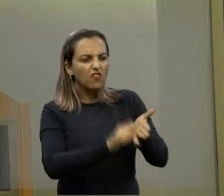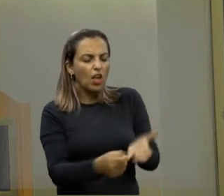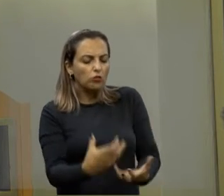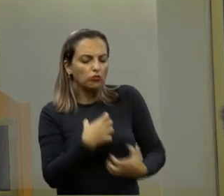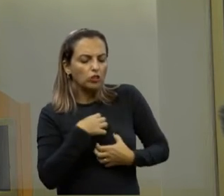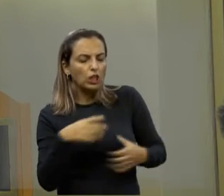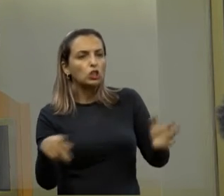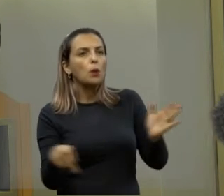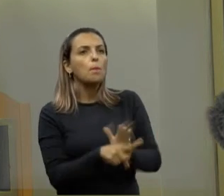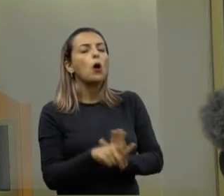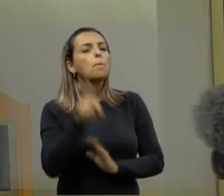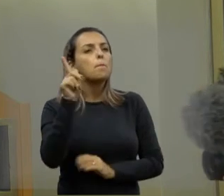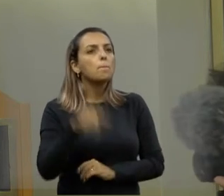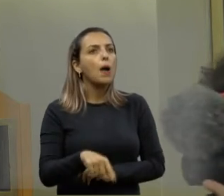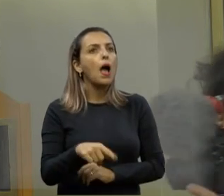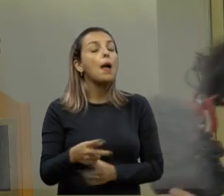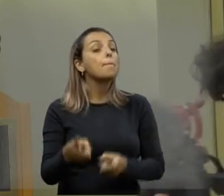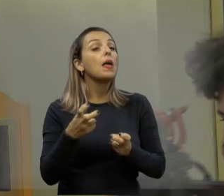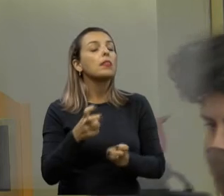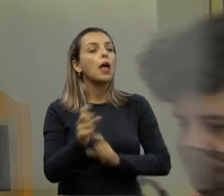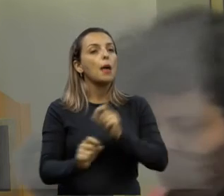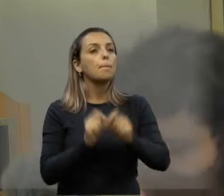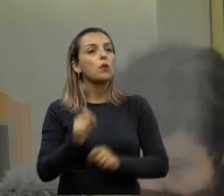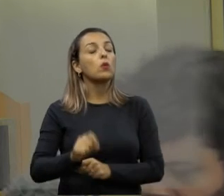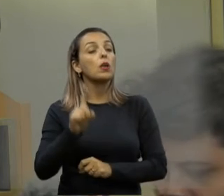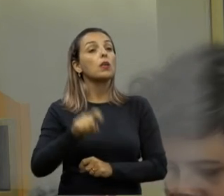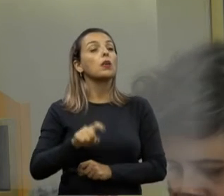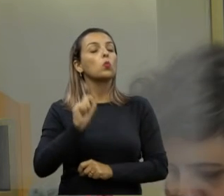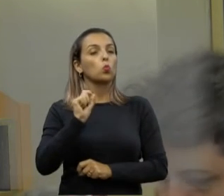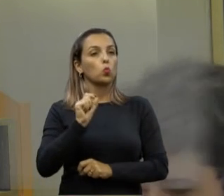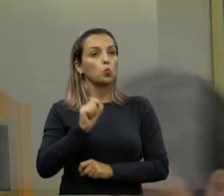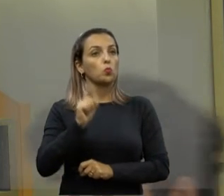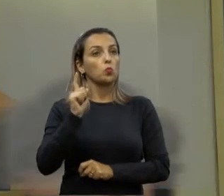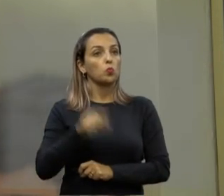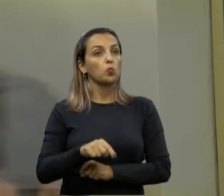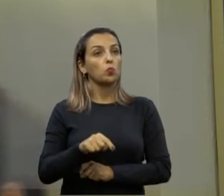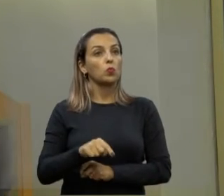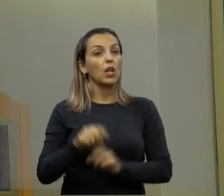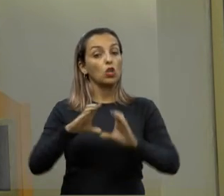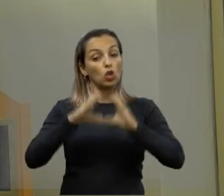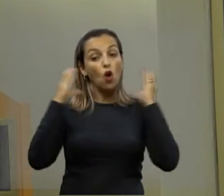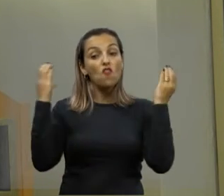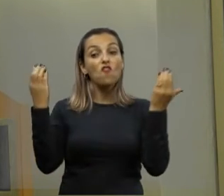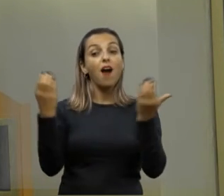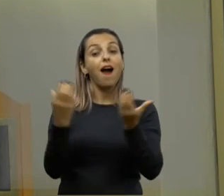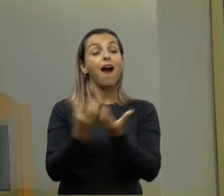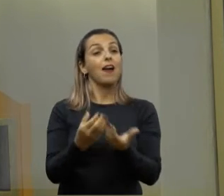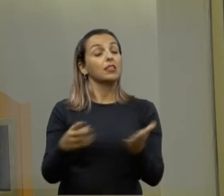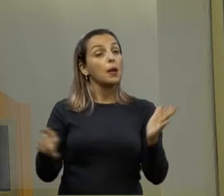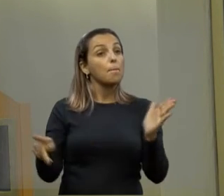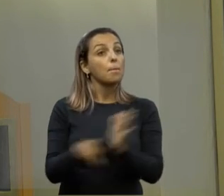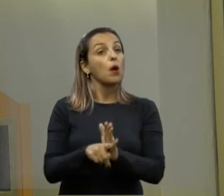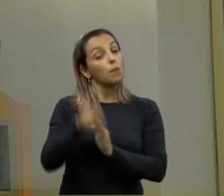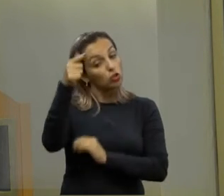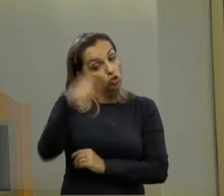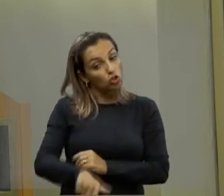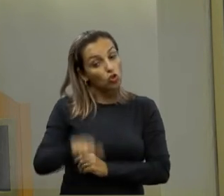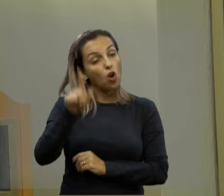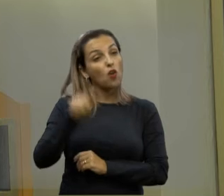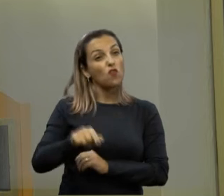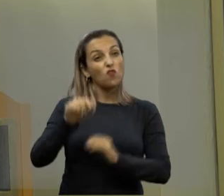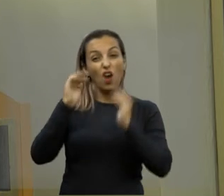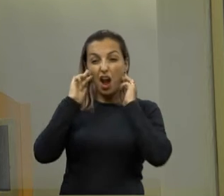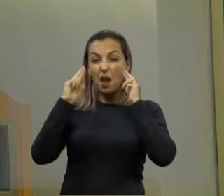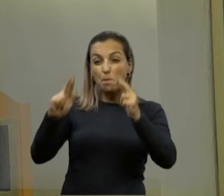que foi colocado a gente a gente importa a gente falar também que isso foi tirada em conferência mais uma vez é